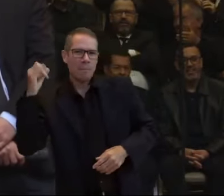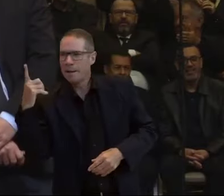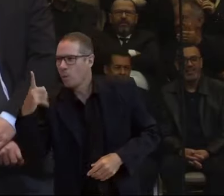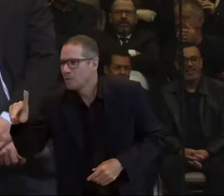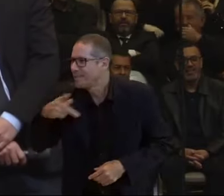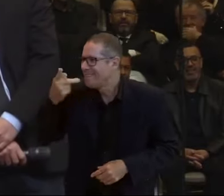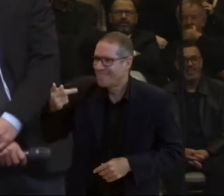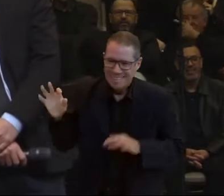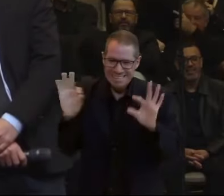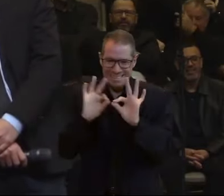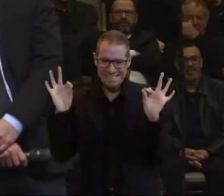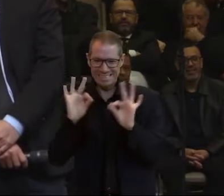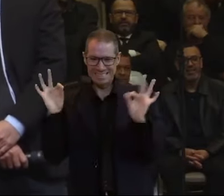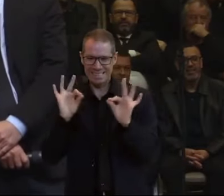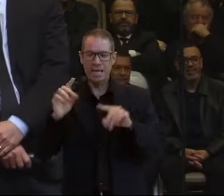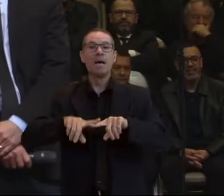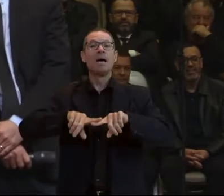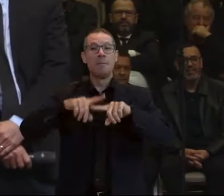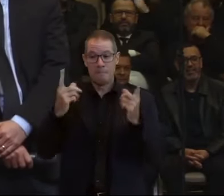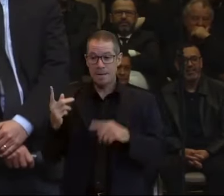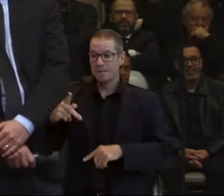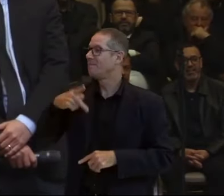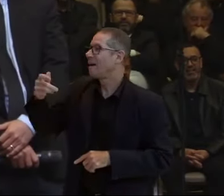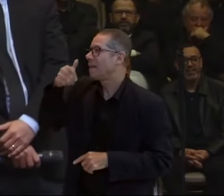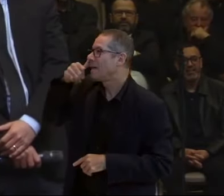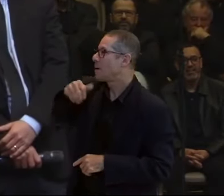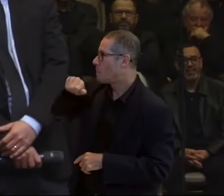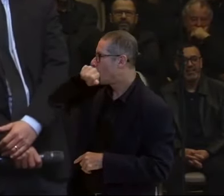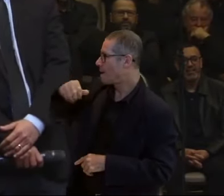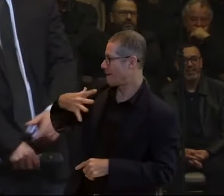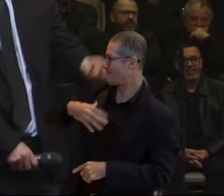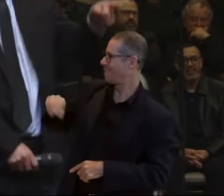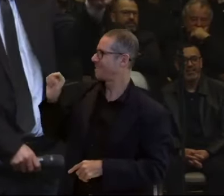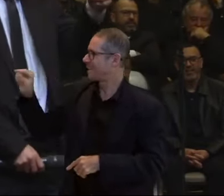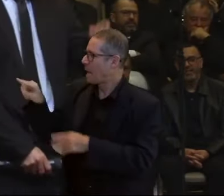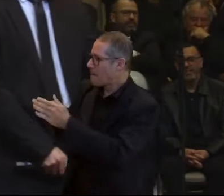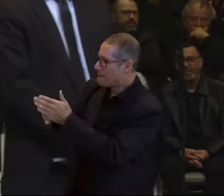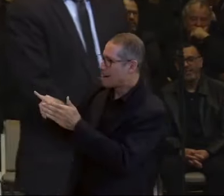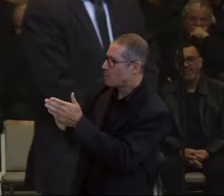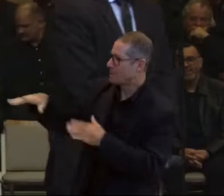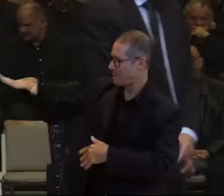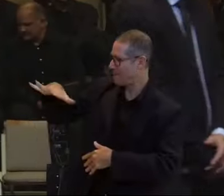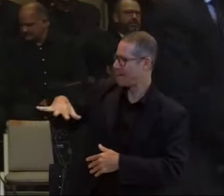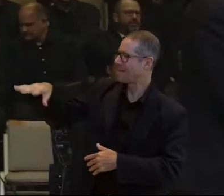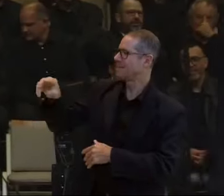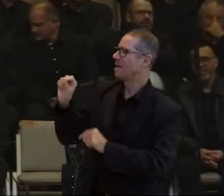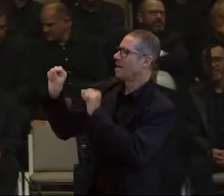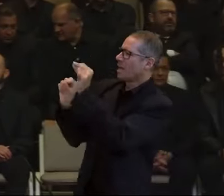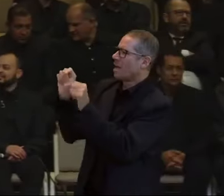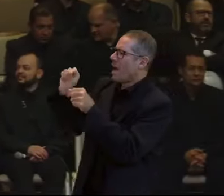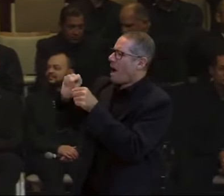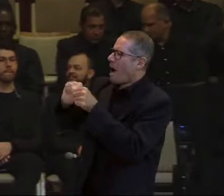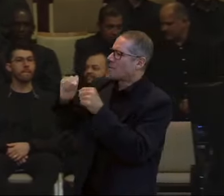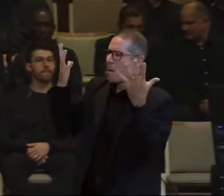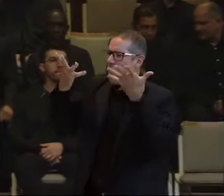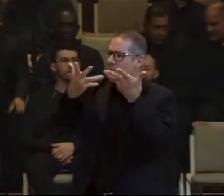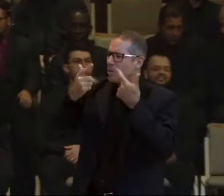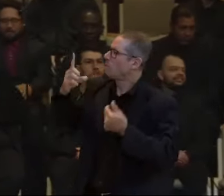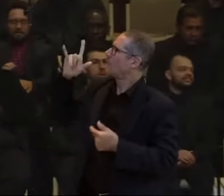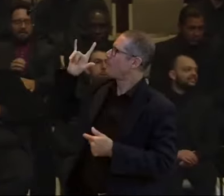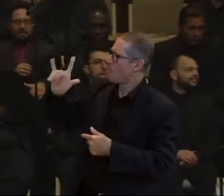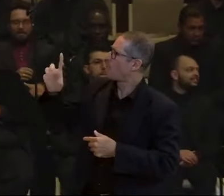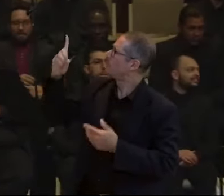conseguir falar nada, tá? Mas fala com a mamãe, com a filha que está lá e pergunta para elas, que ato maravilhoso do amor de